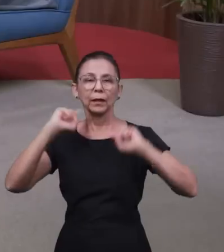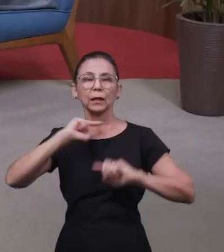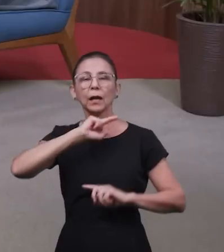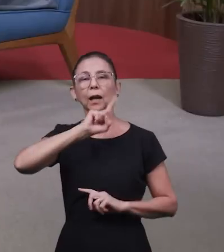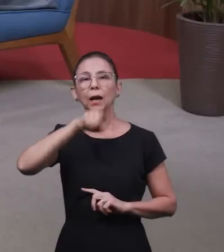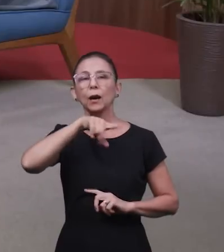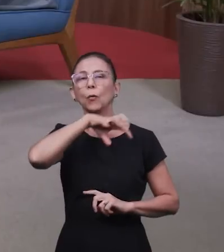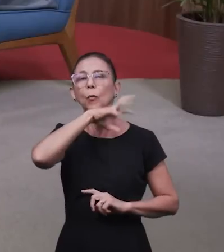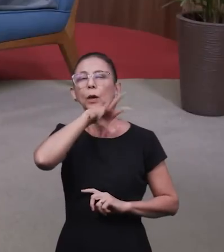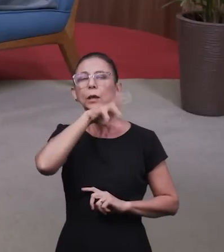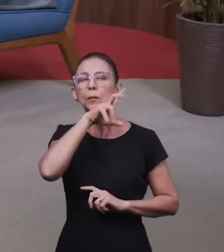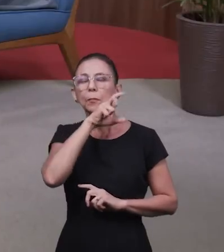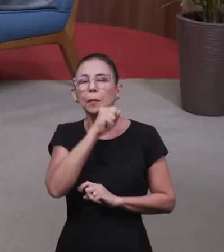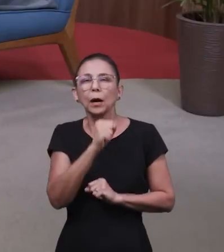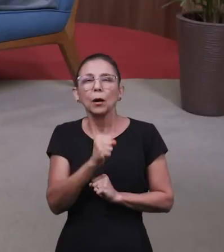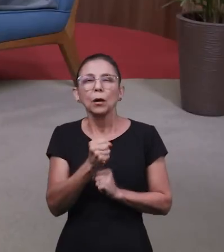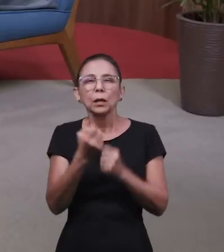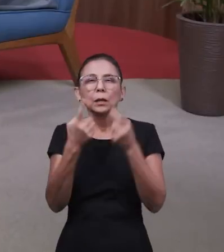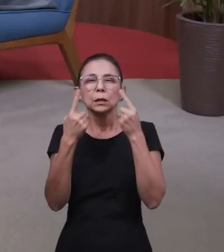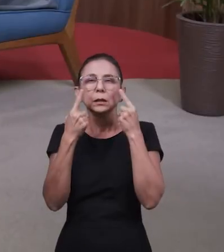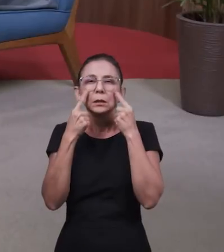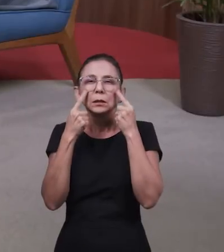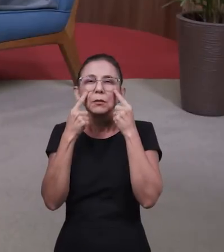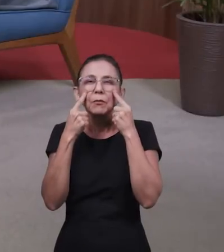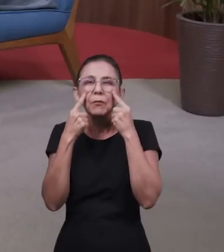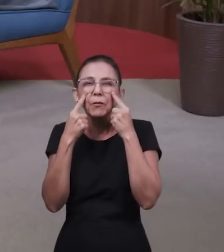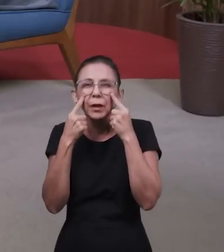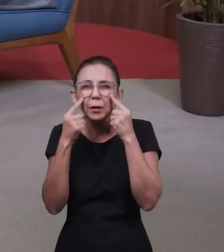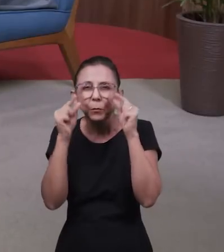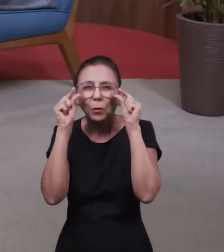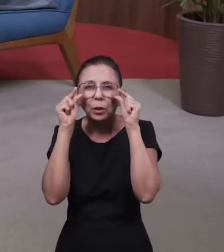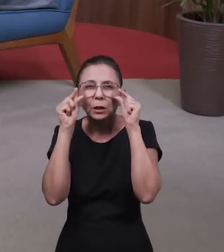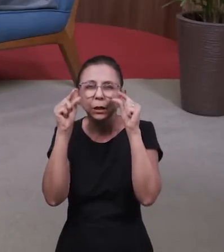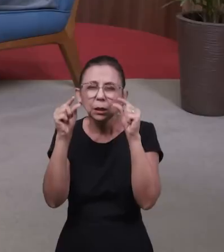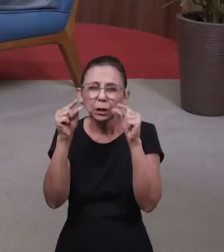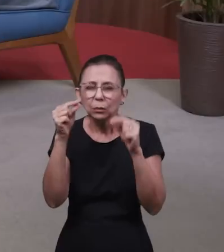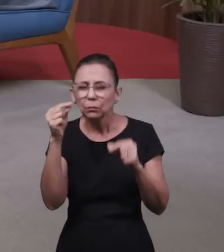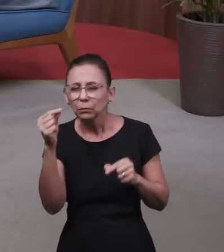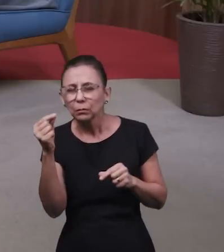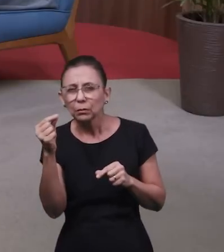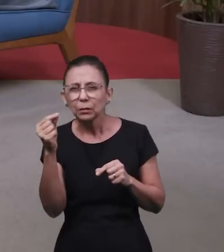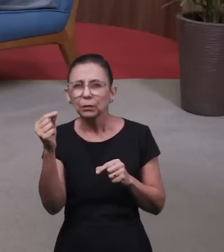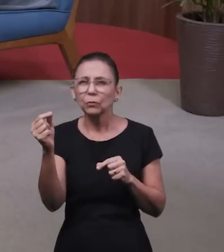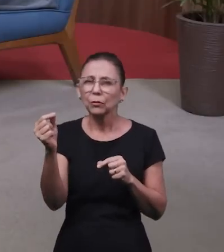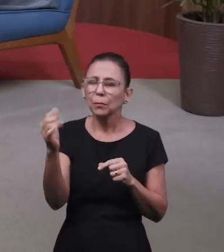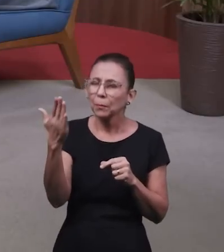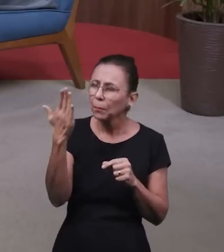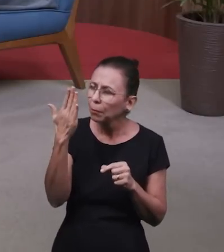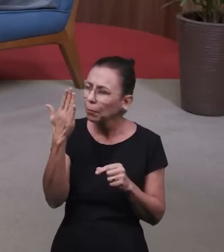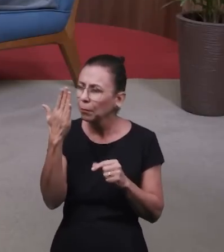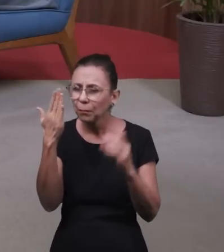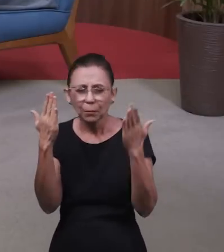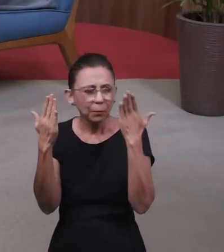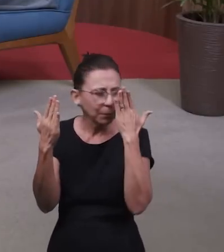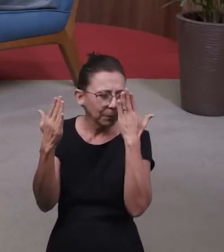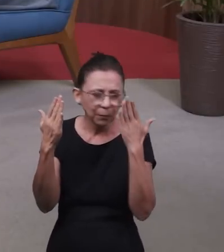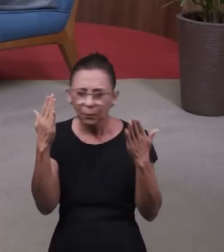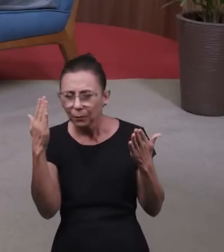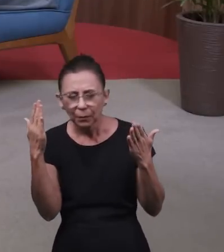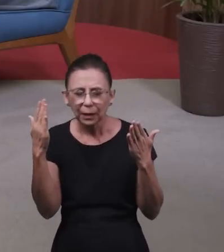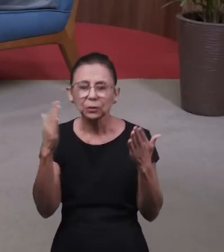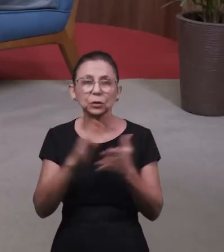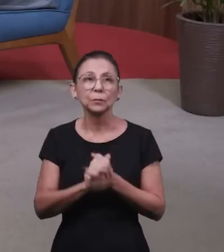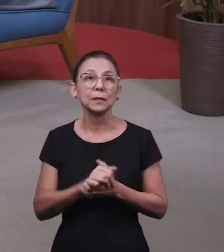um animal com uma visão muito curta. Muito. Mas ela ouve a voz do pastor muito bem,